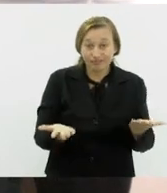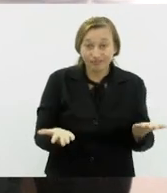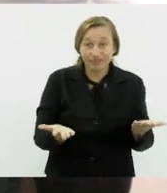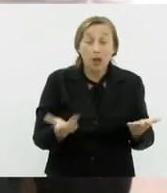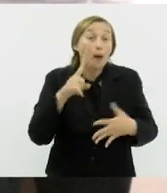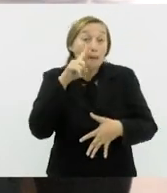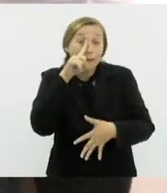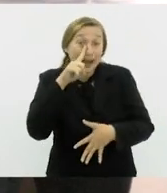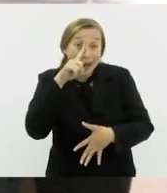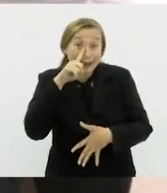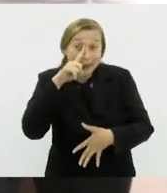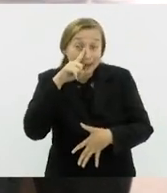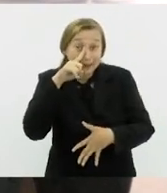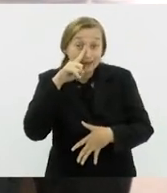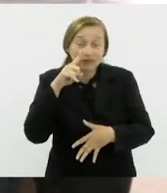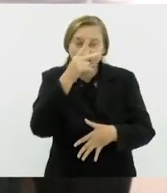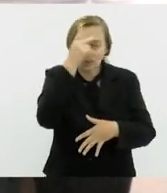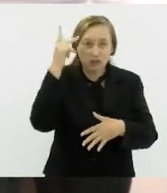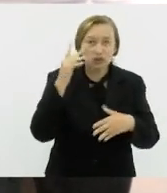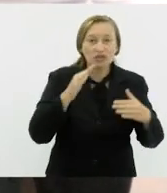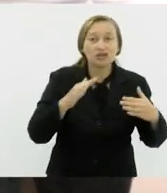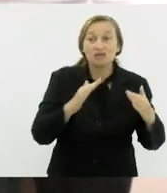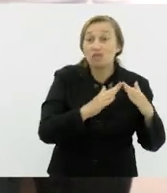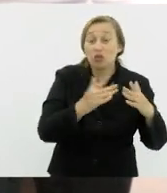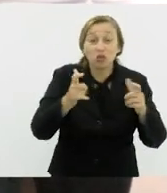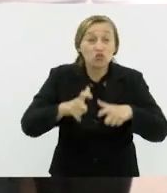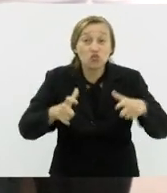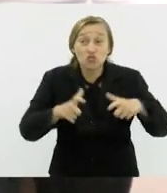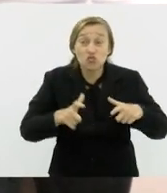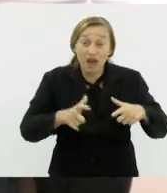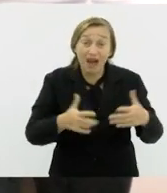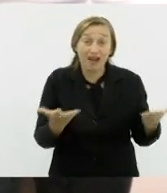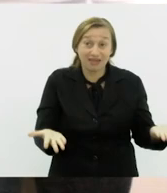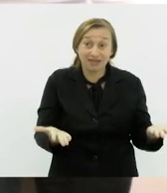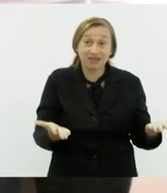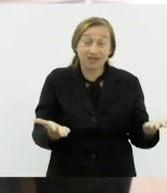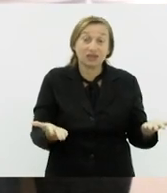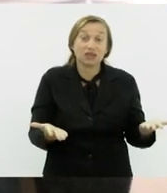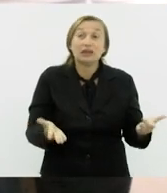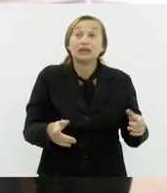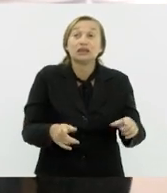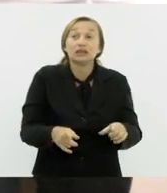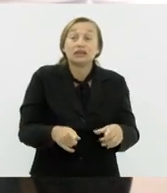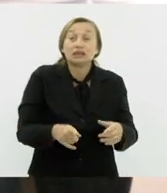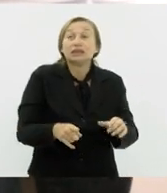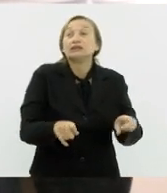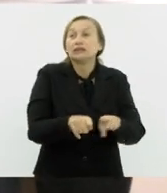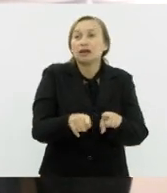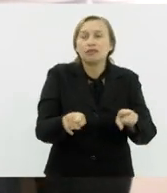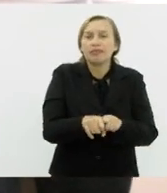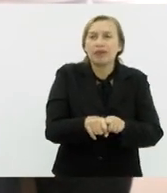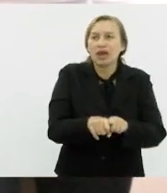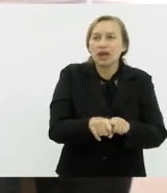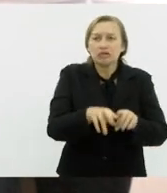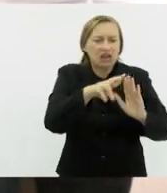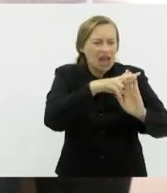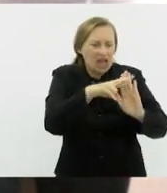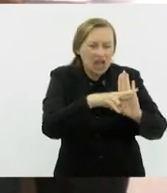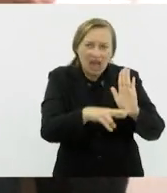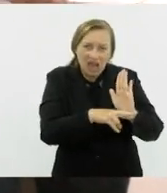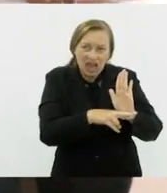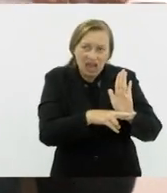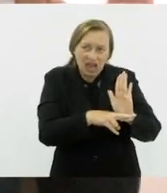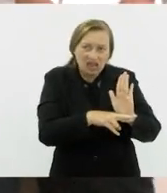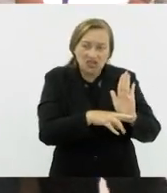de perigo dos moradores, além do escancarado descumprimento de normas técnicas do DSEA e de